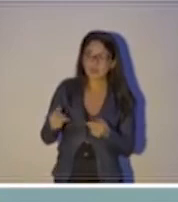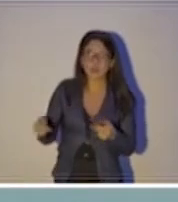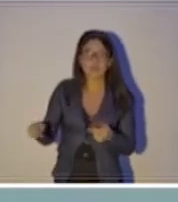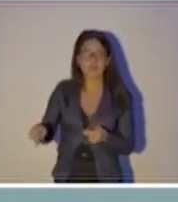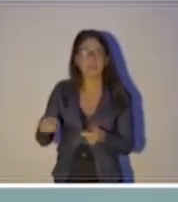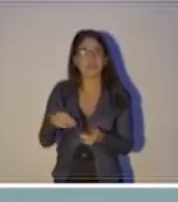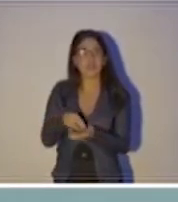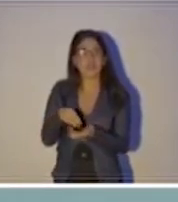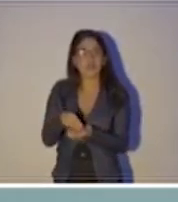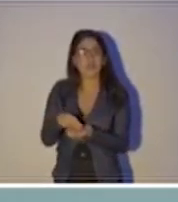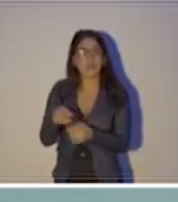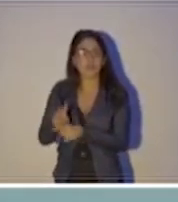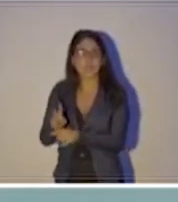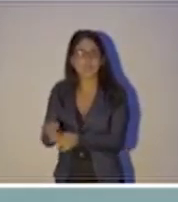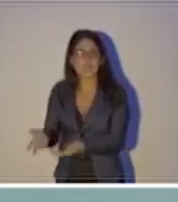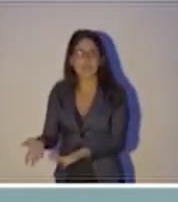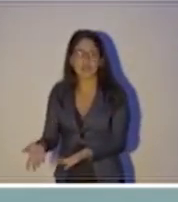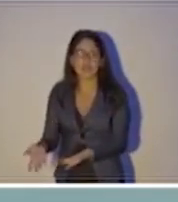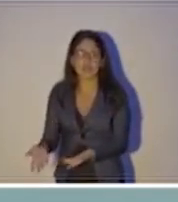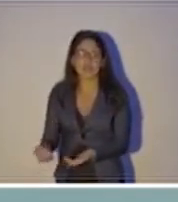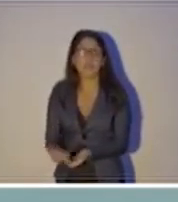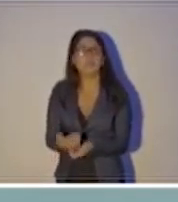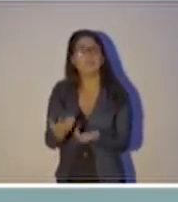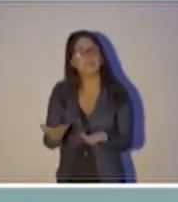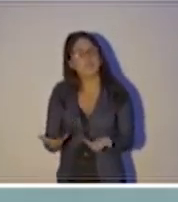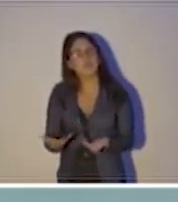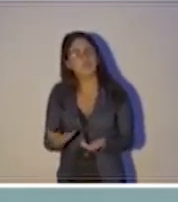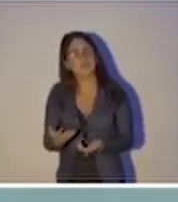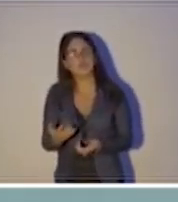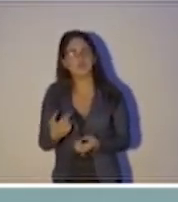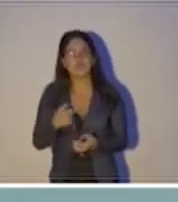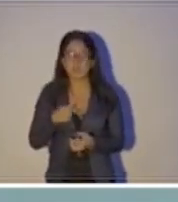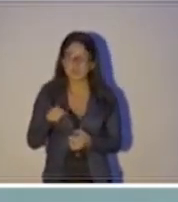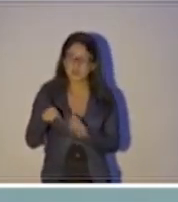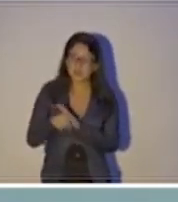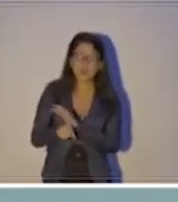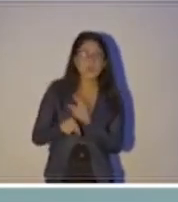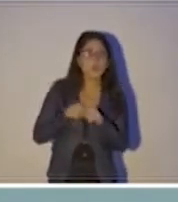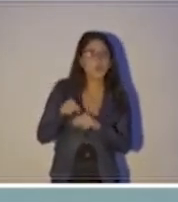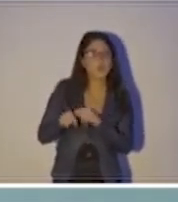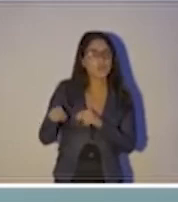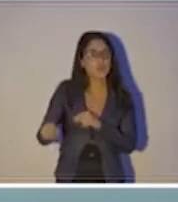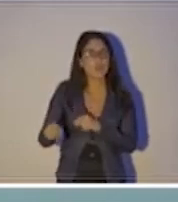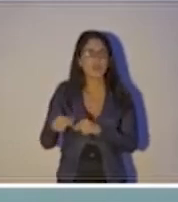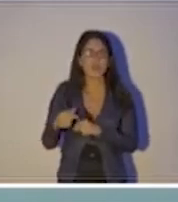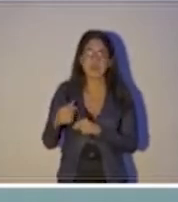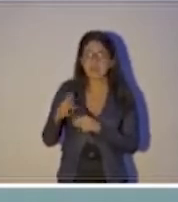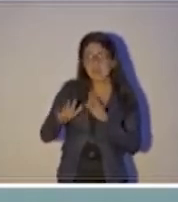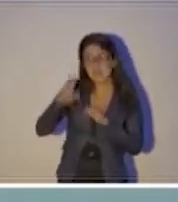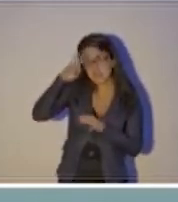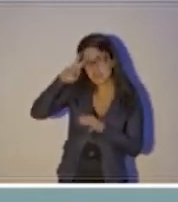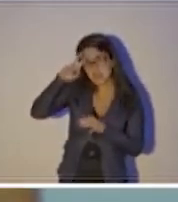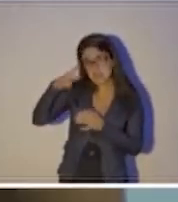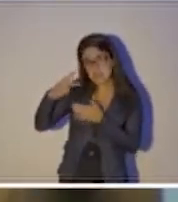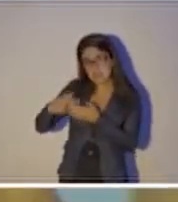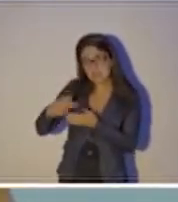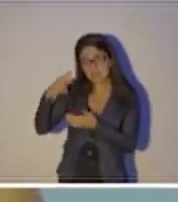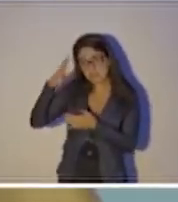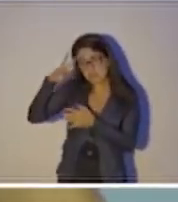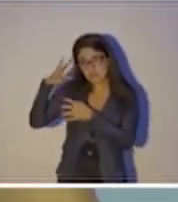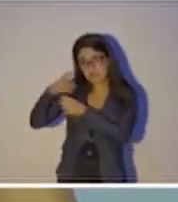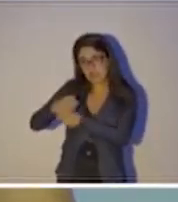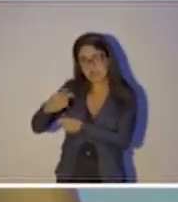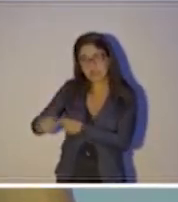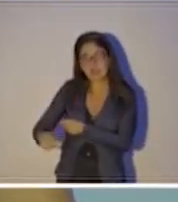que a ele deveriam conceder. Teria a vida feito dele um homem? A mim caberia contar sua história? Ou seria ele